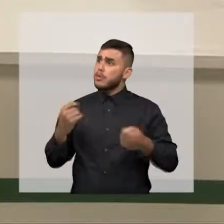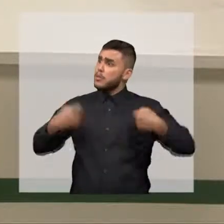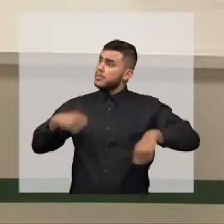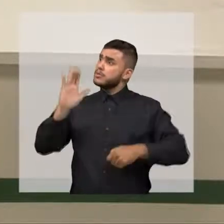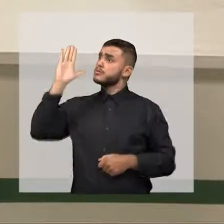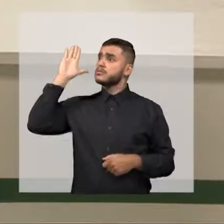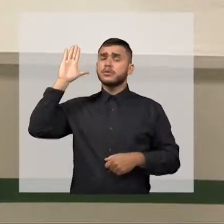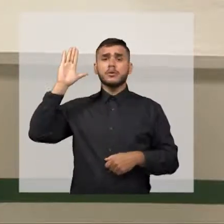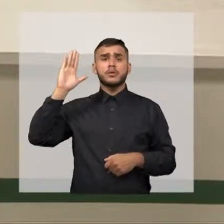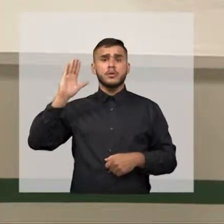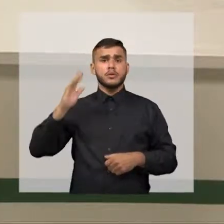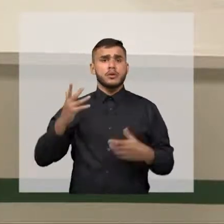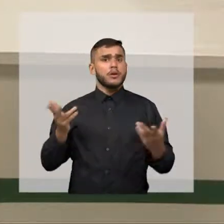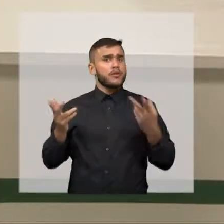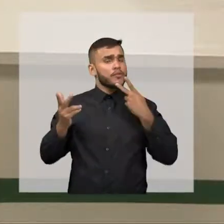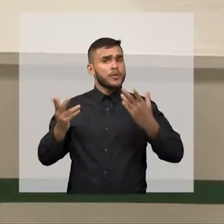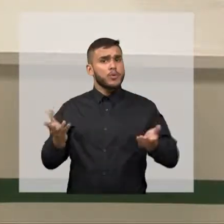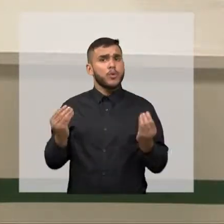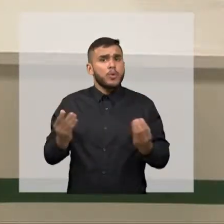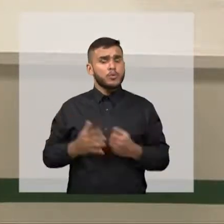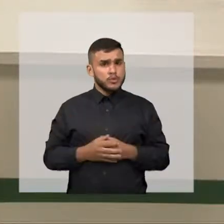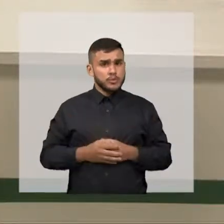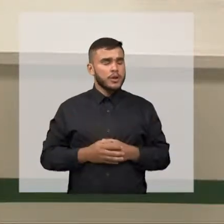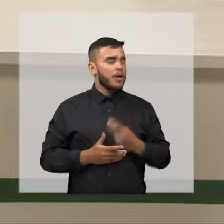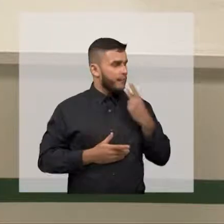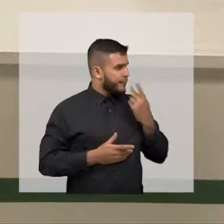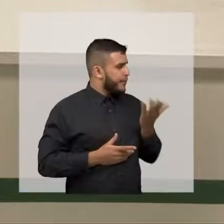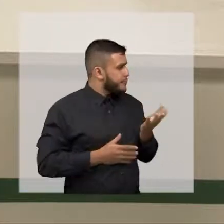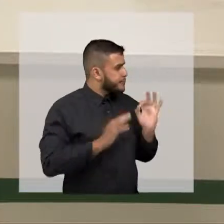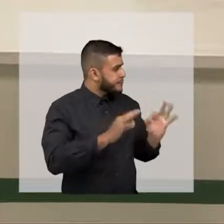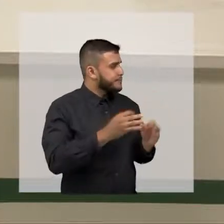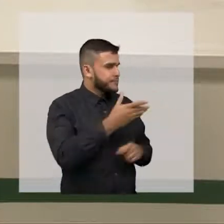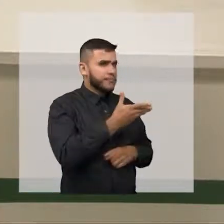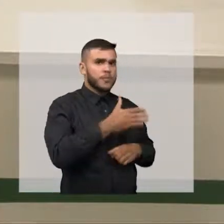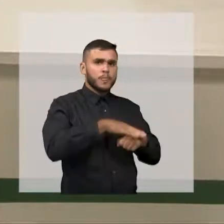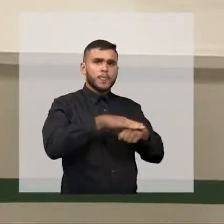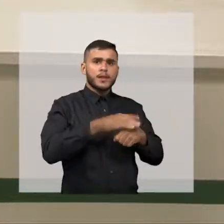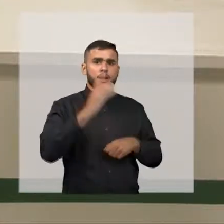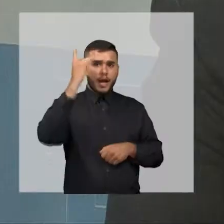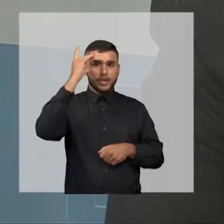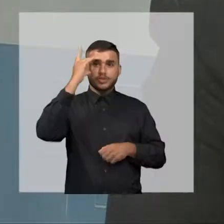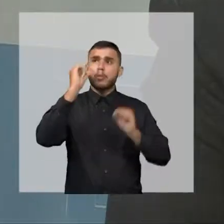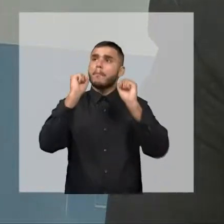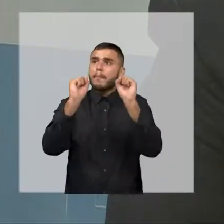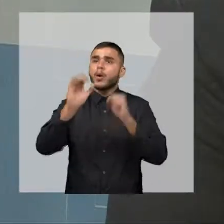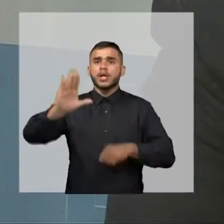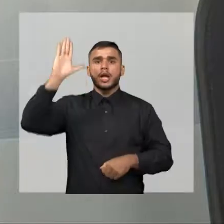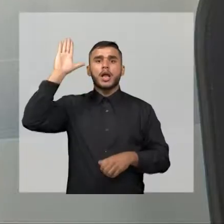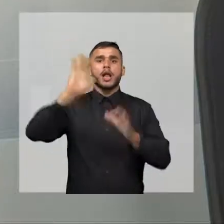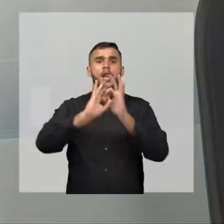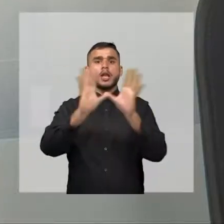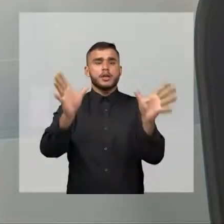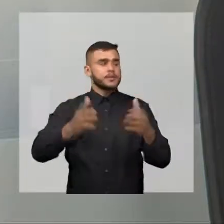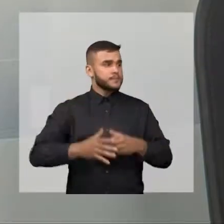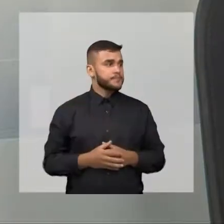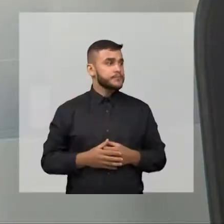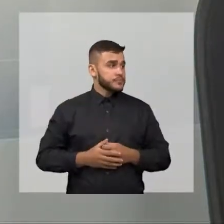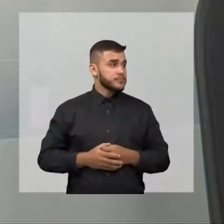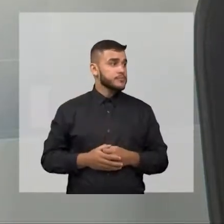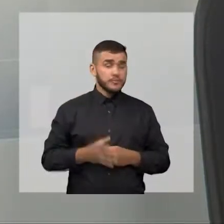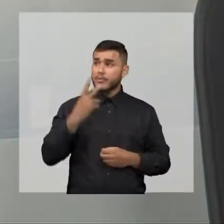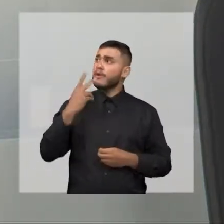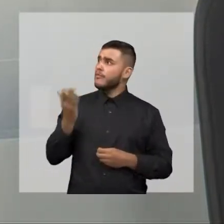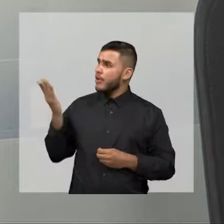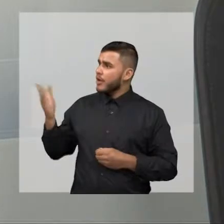né? De ser candidata. Por não caçar nem um da Dilma, né? Não podia caçar, Pois é. caçar os seus. E- A reportagem no jornal dizia, ela